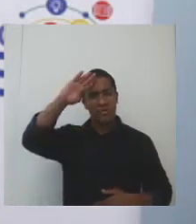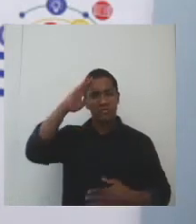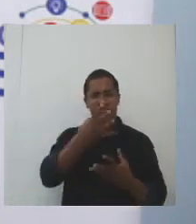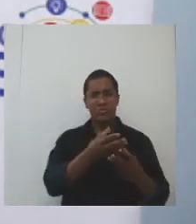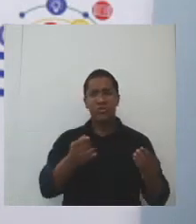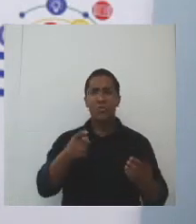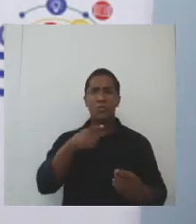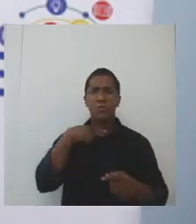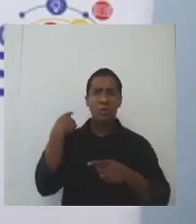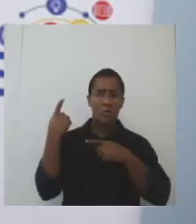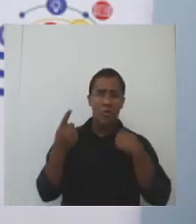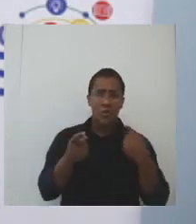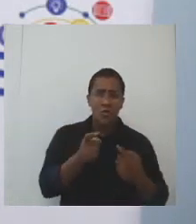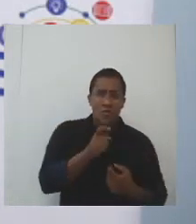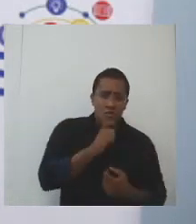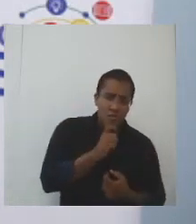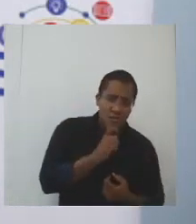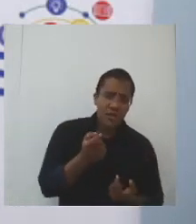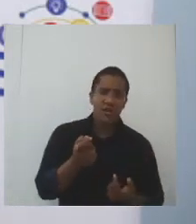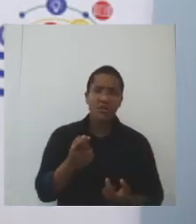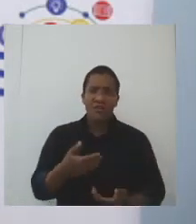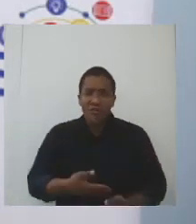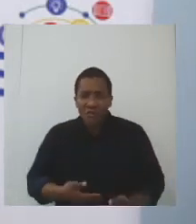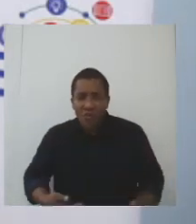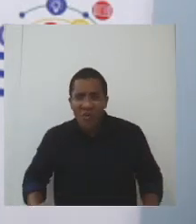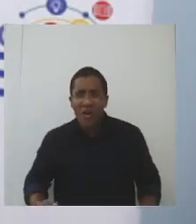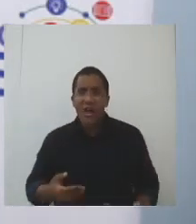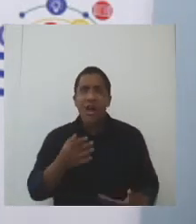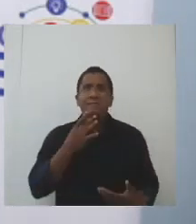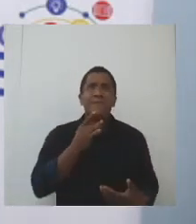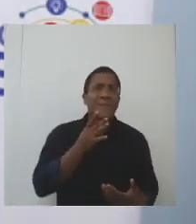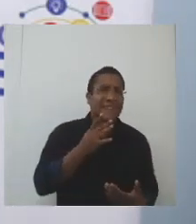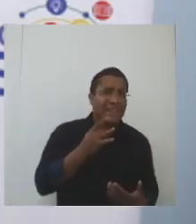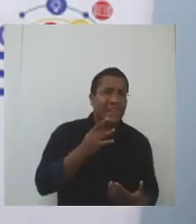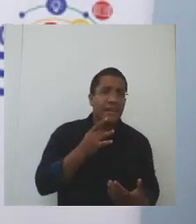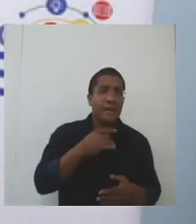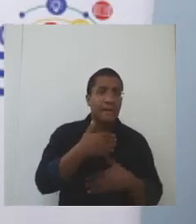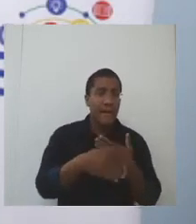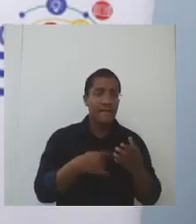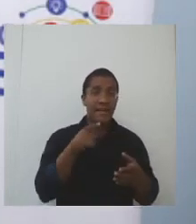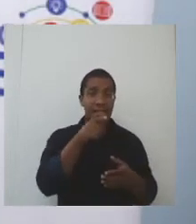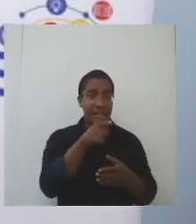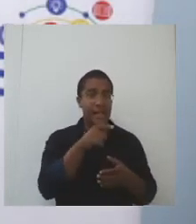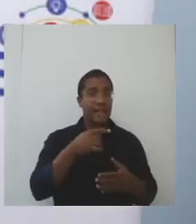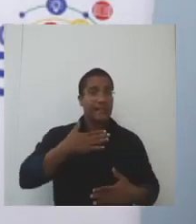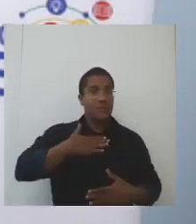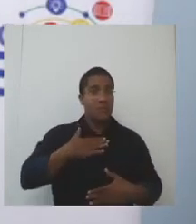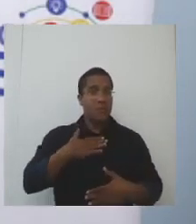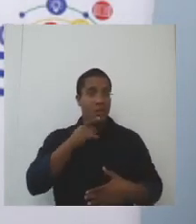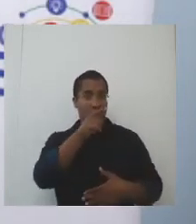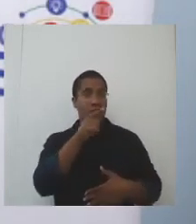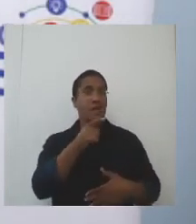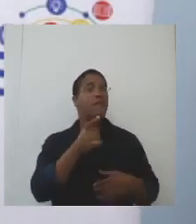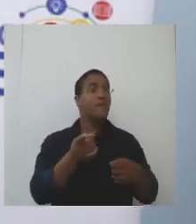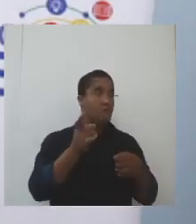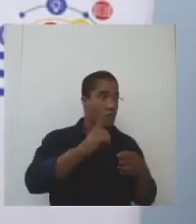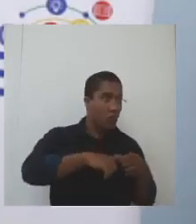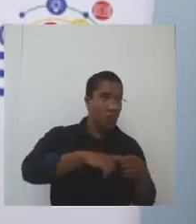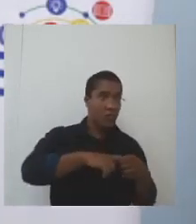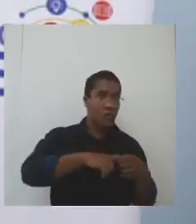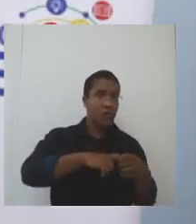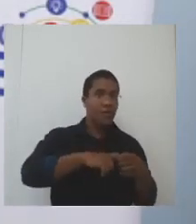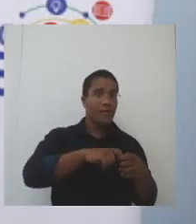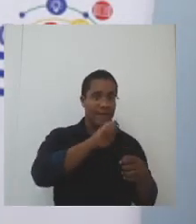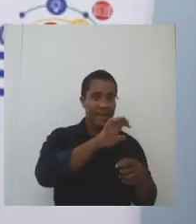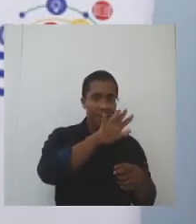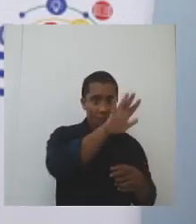para a Europa, acabou sendo preso e enviado para a ilha de Elba, a primeira prisão. Então, enquanto Napoleão